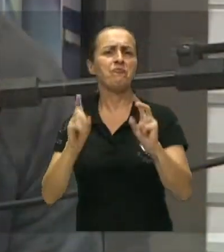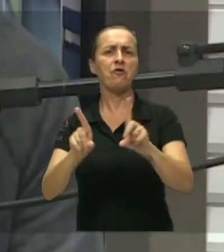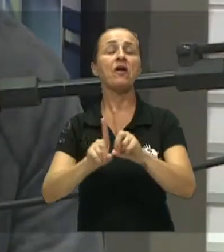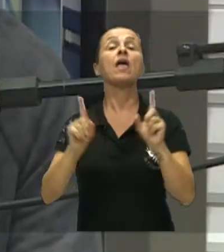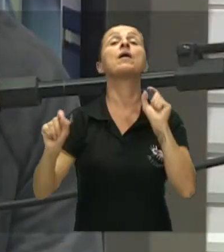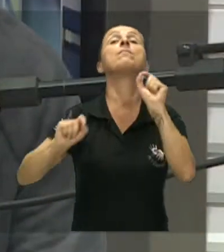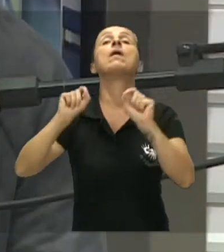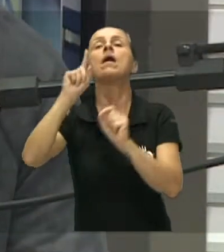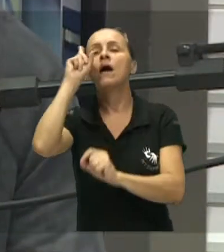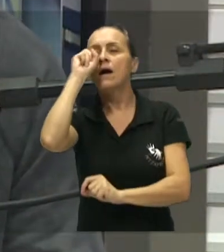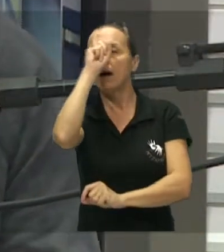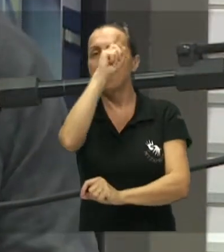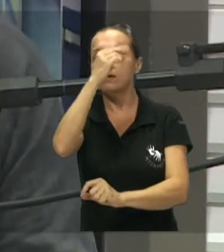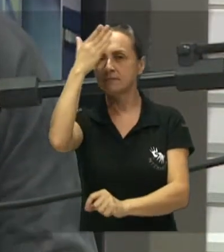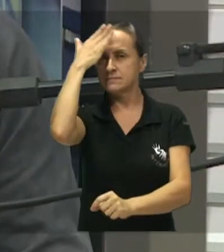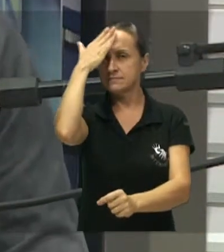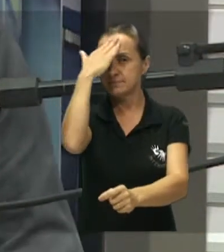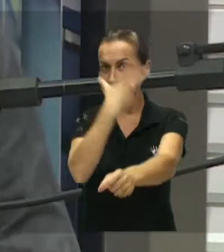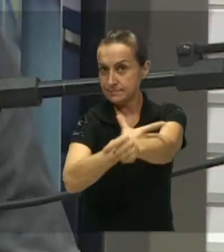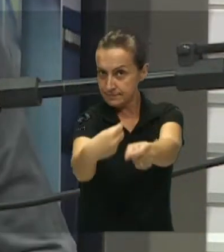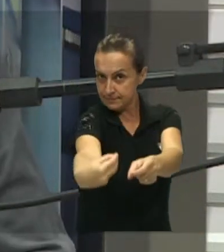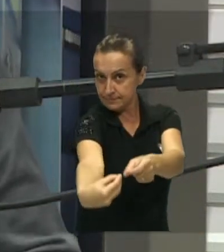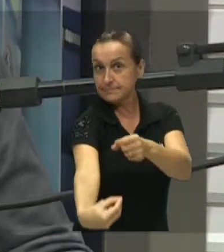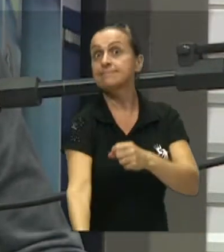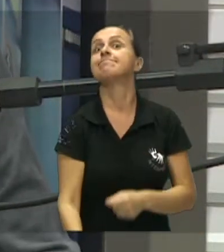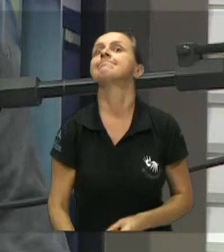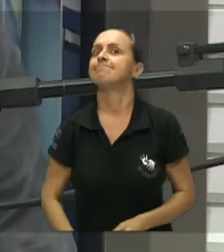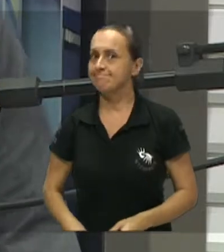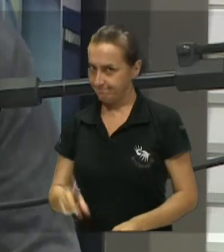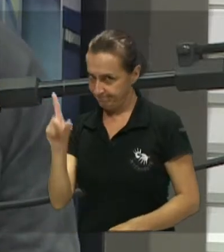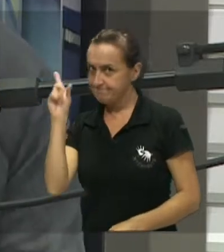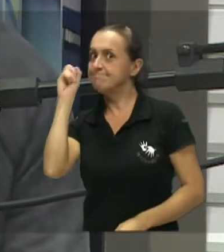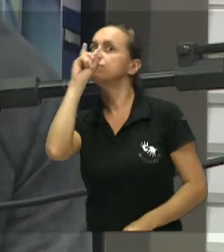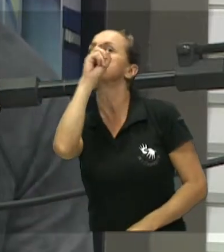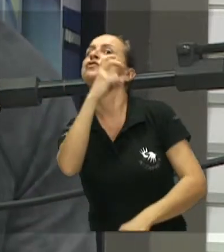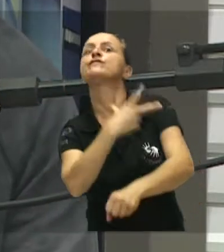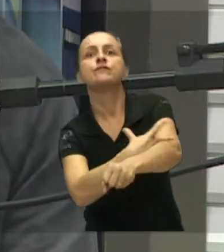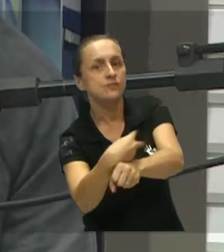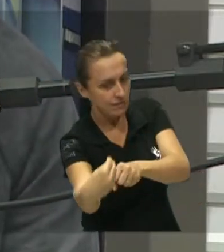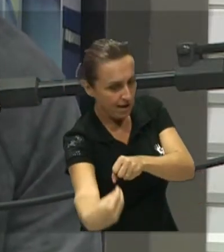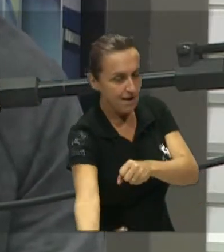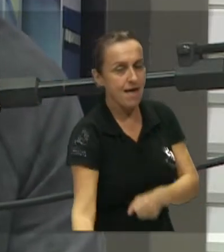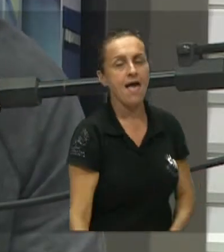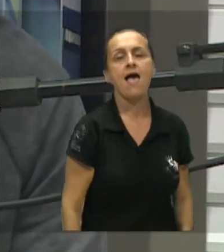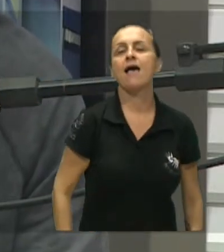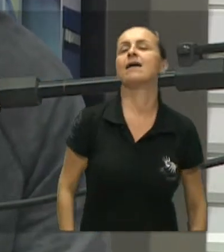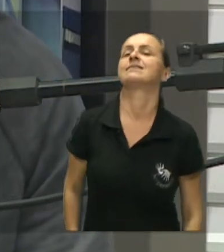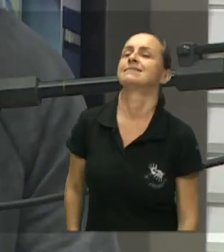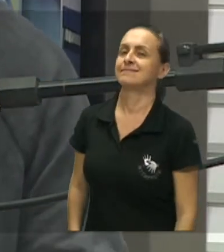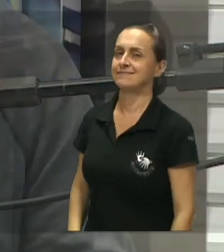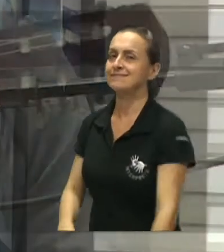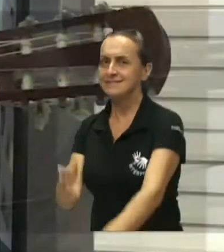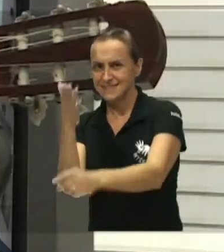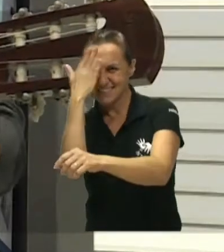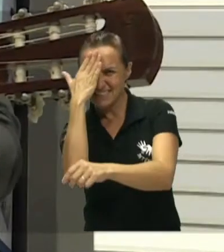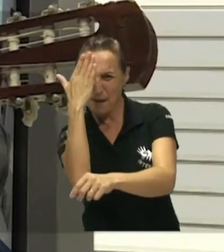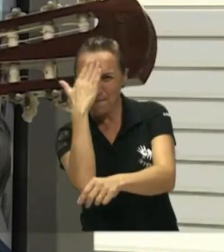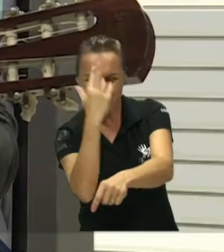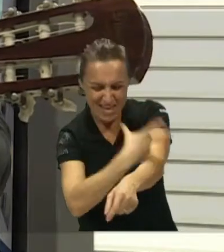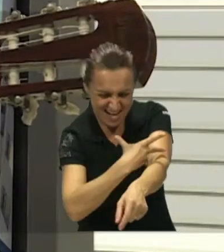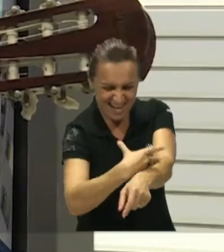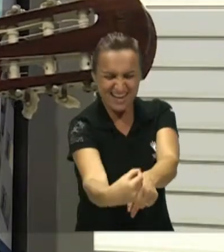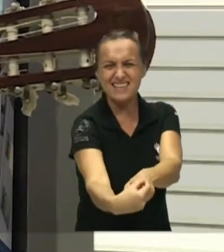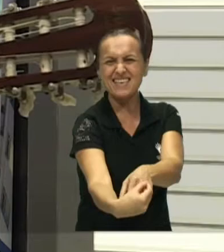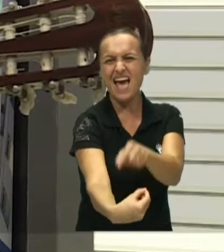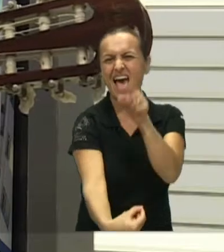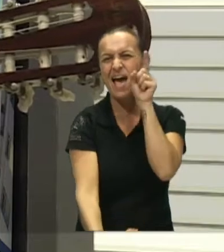é saber ganhar, é saber ganhar. O difícil pra você é saber ganhar, é saber ganhar. O